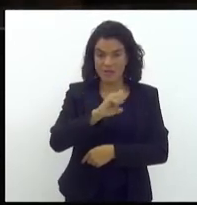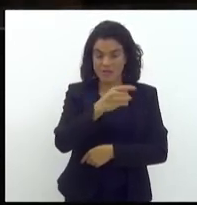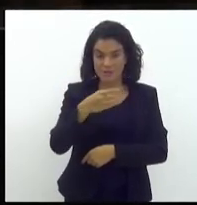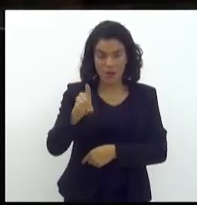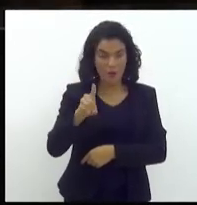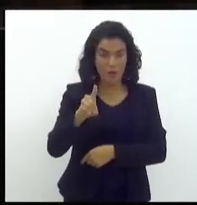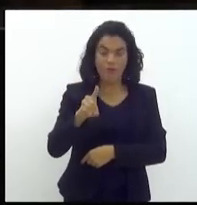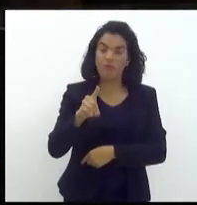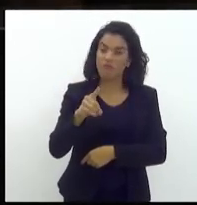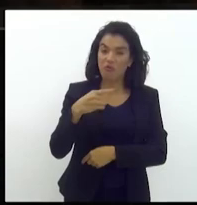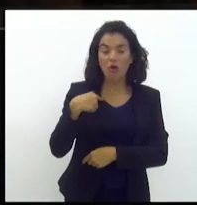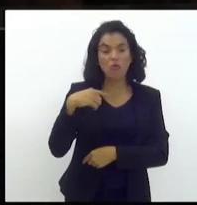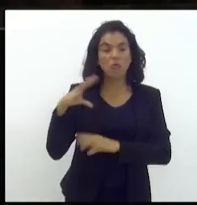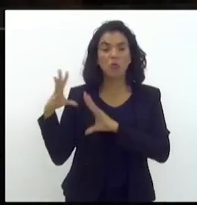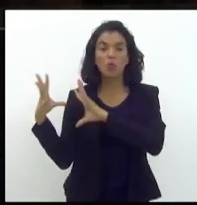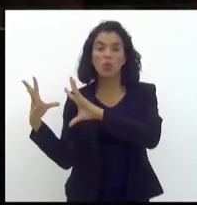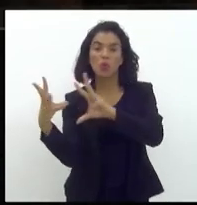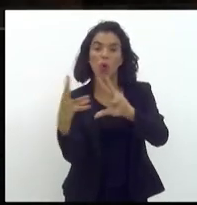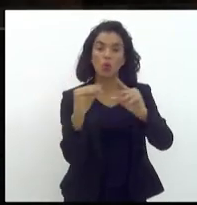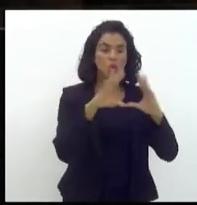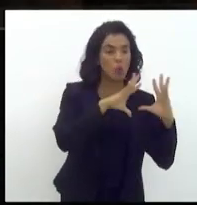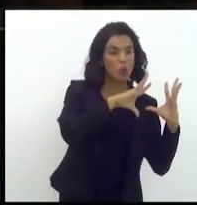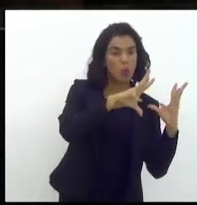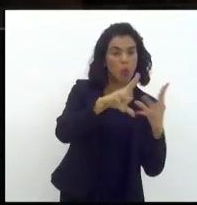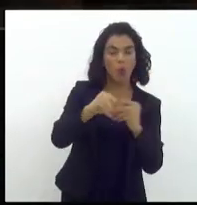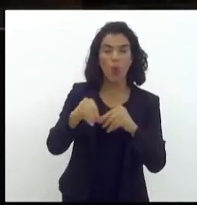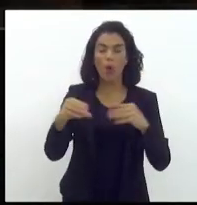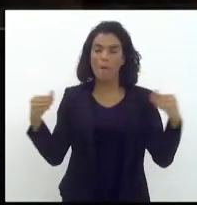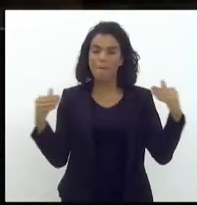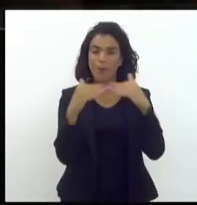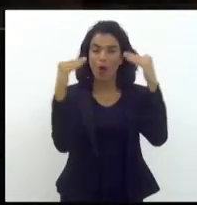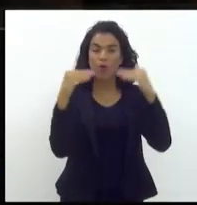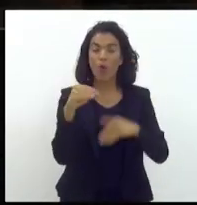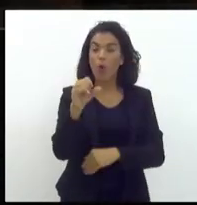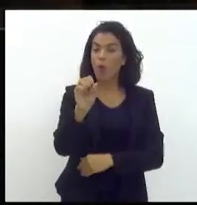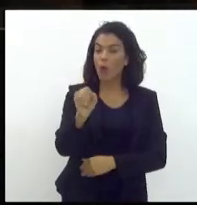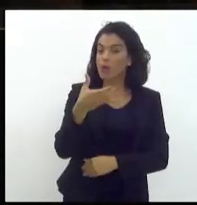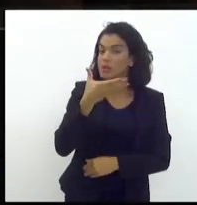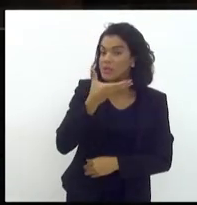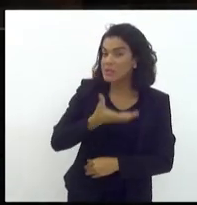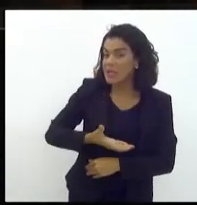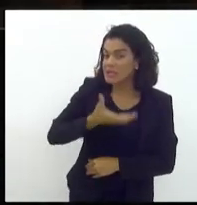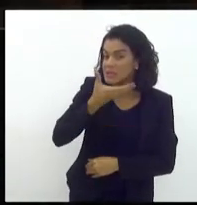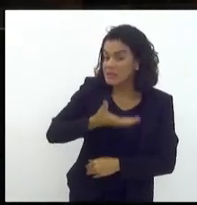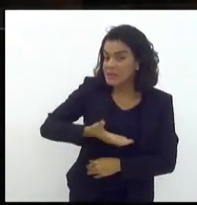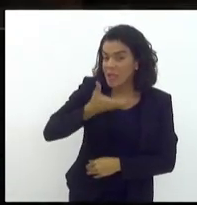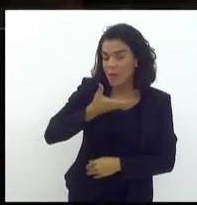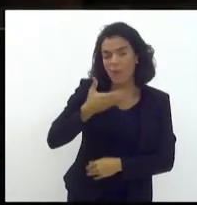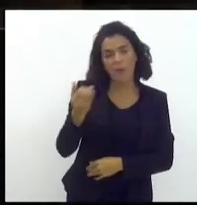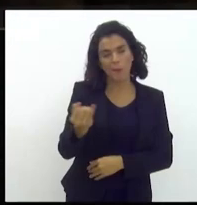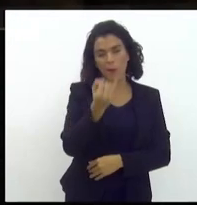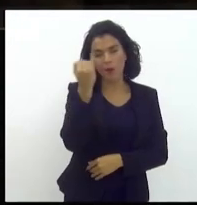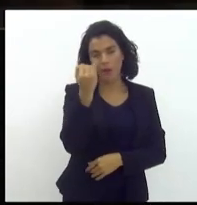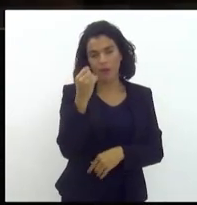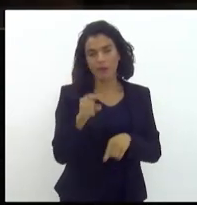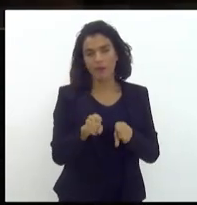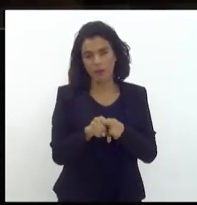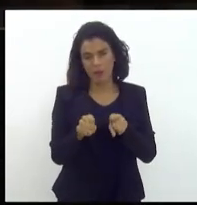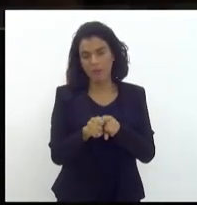foi um consenso que 8 dezembro é um dia também importantíssimo